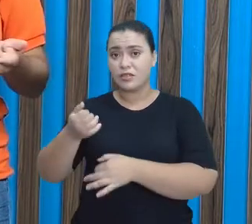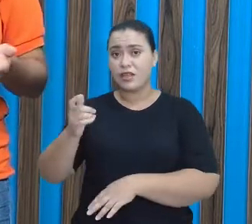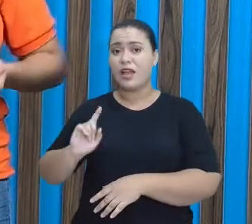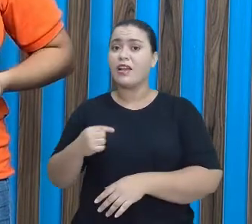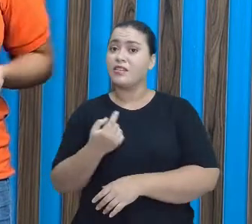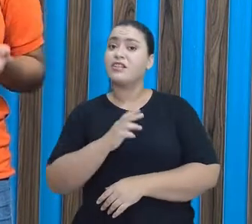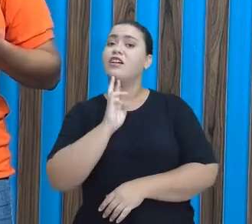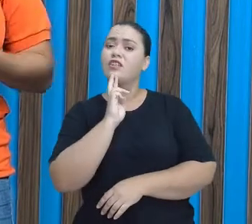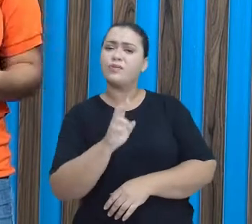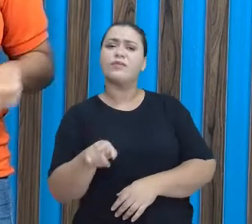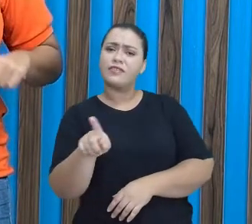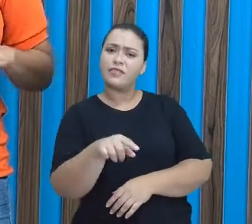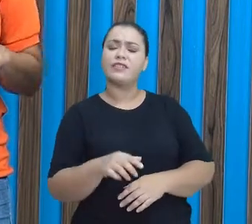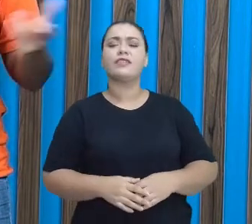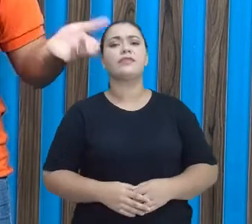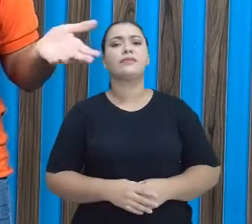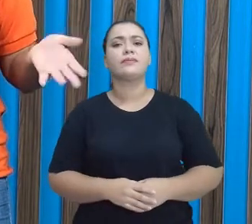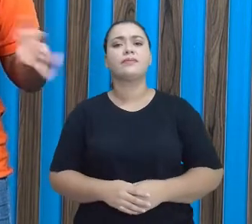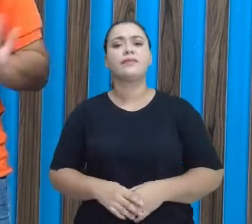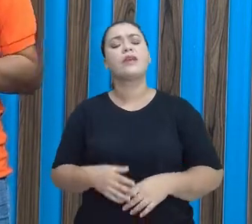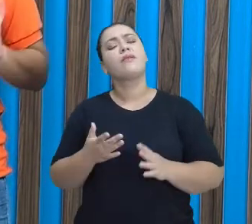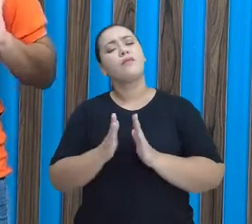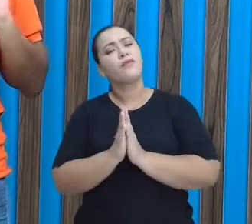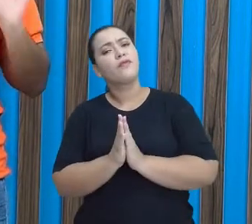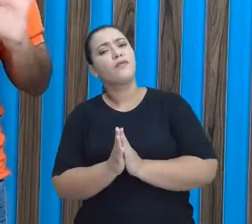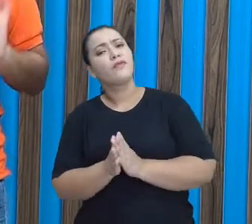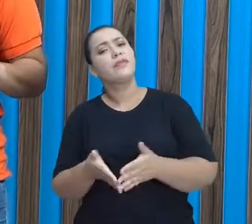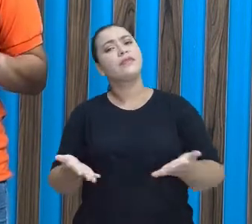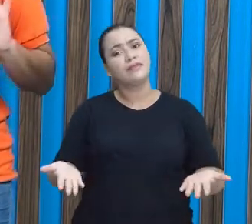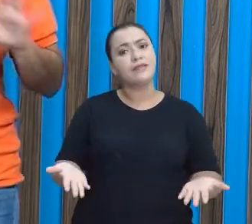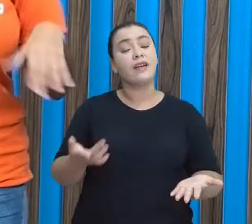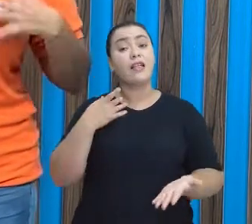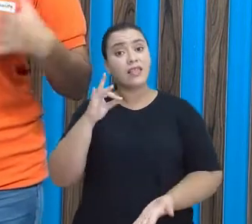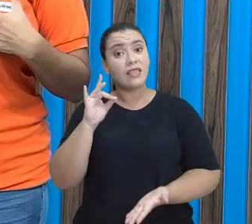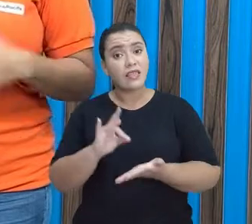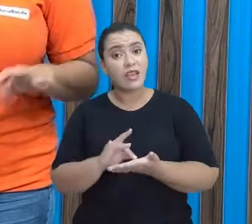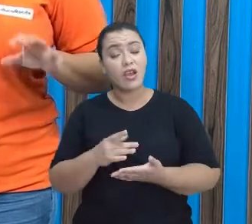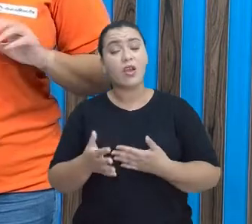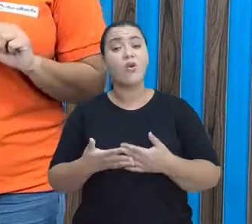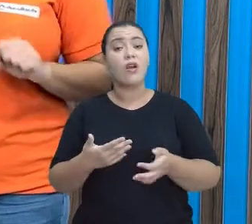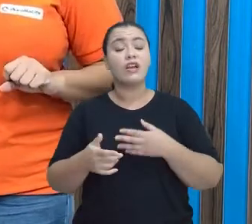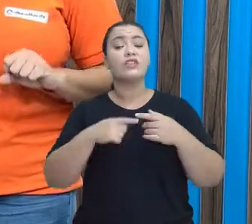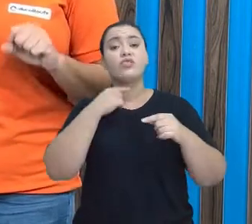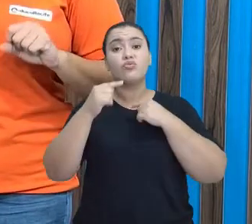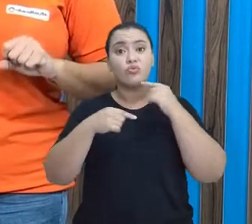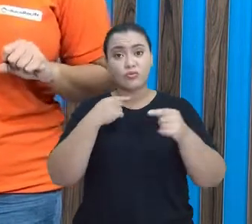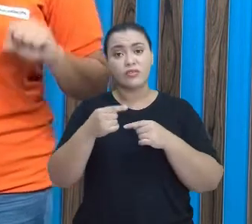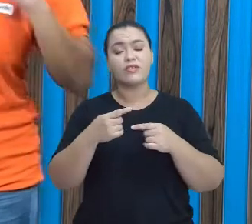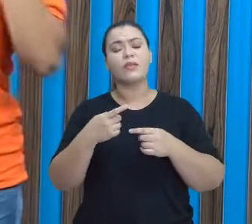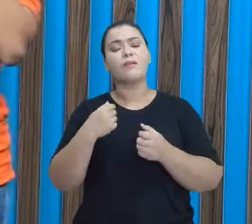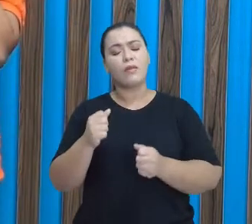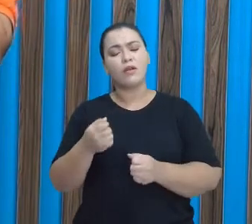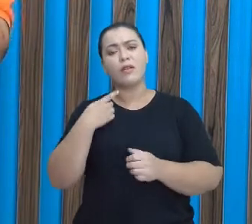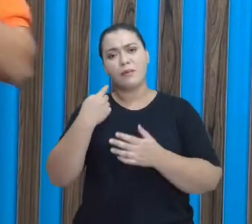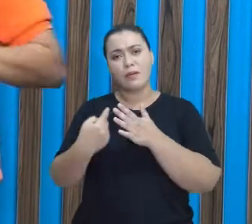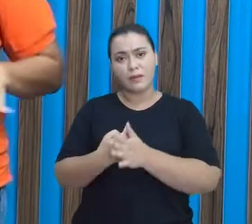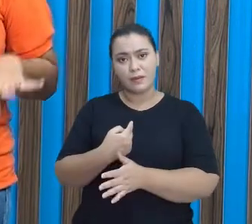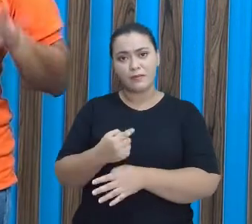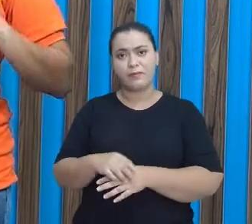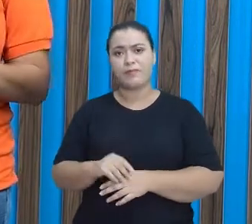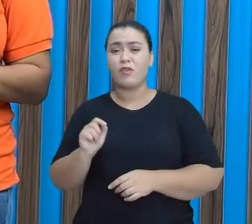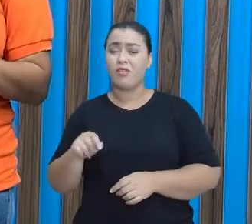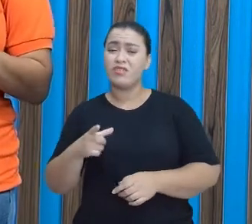responde vocês. E, por favor, gente, de verdade, qualquer dúvida, a gente vai trabalhar hoje um assunto